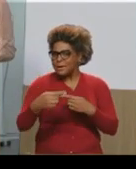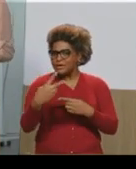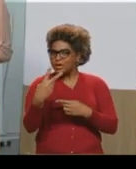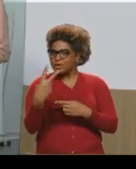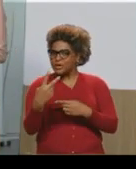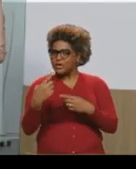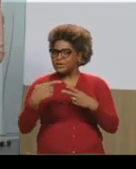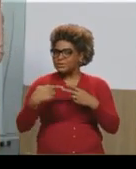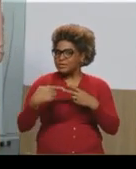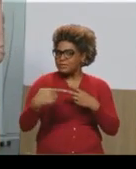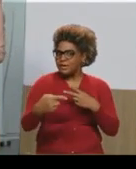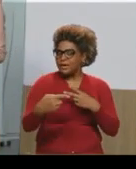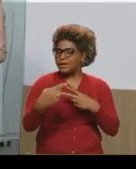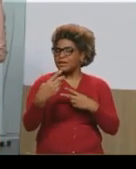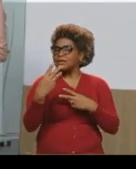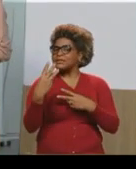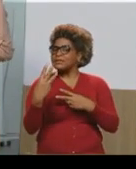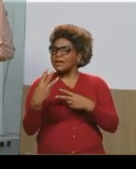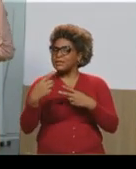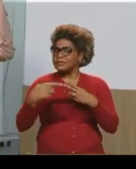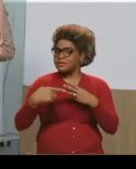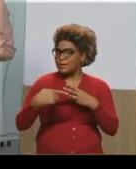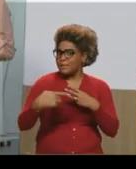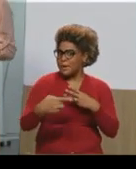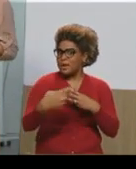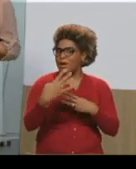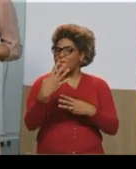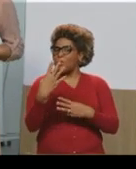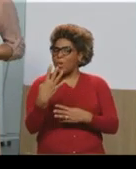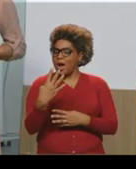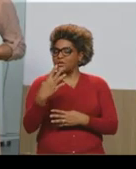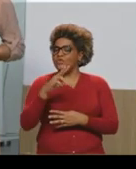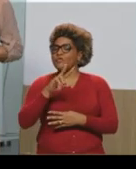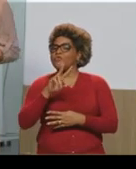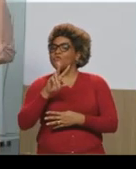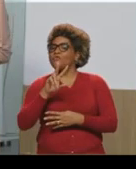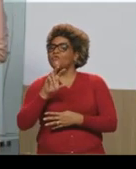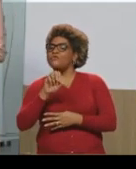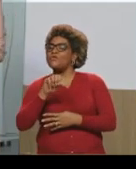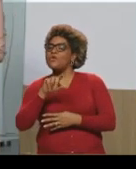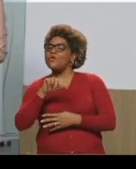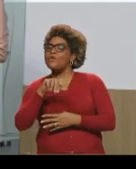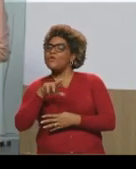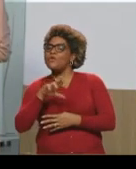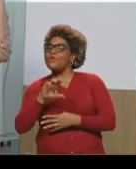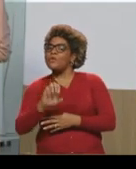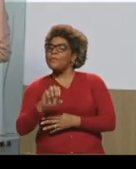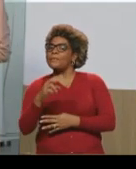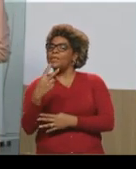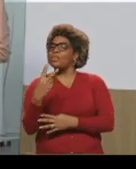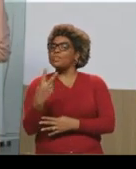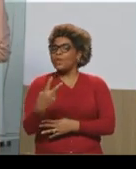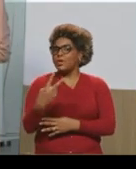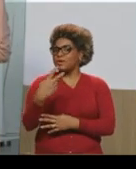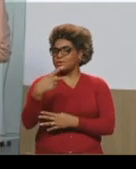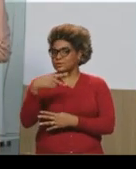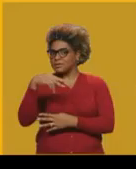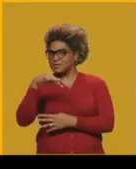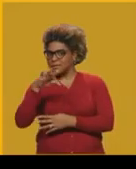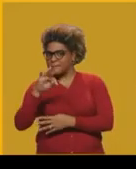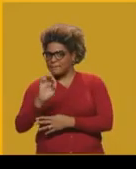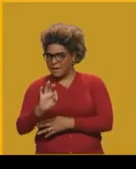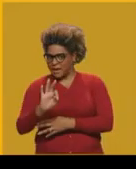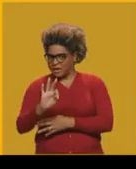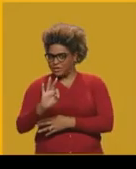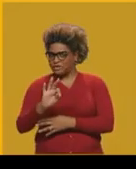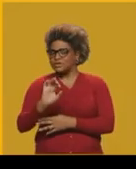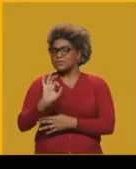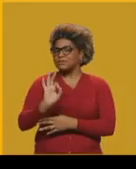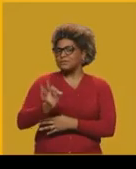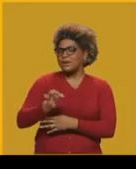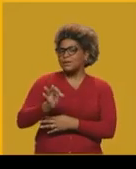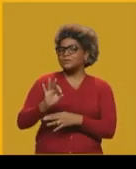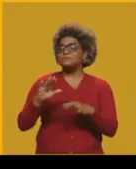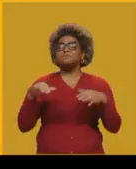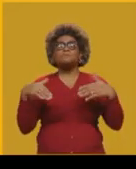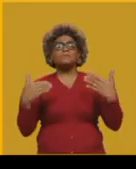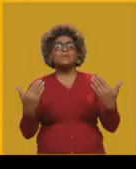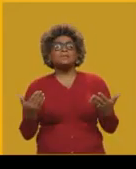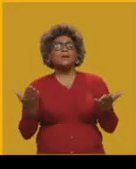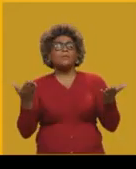do PET. Bom, uma revisão bem rápida. Aqui eu trouxe para vocês a relação do